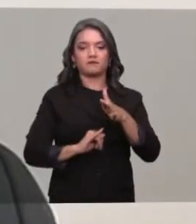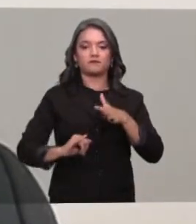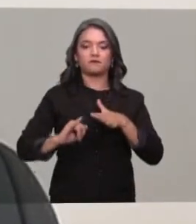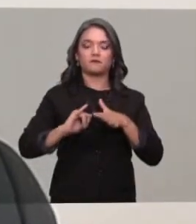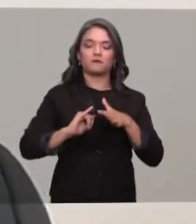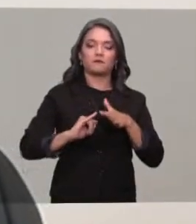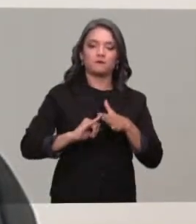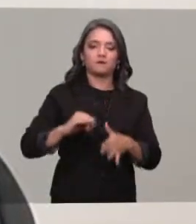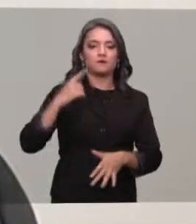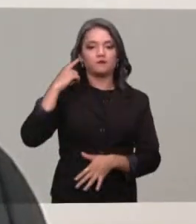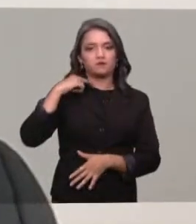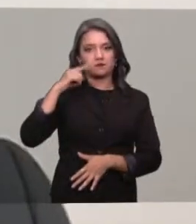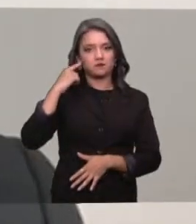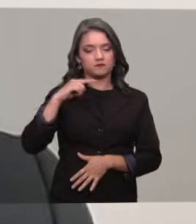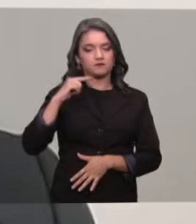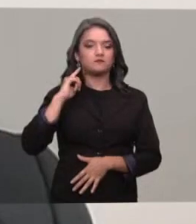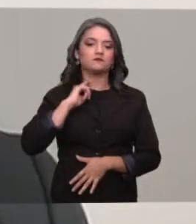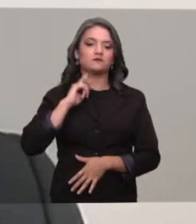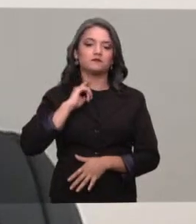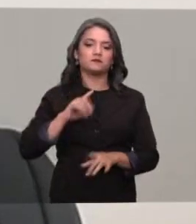Gerais e do Instituto de Ciências Penais,